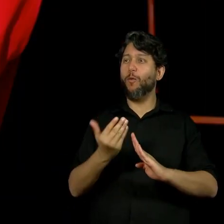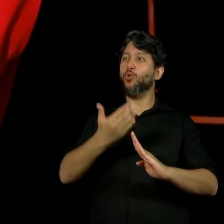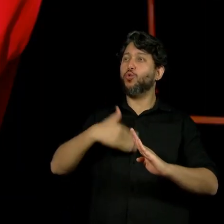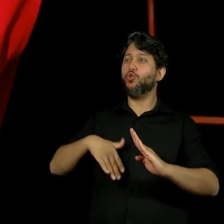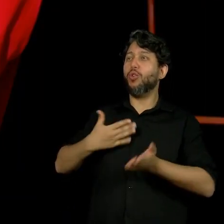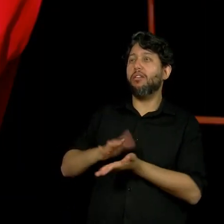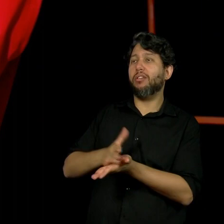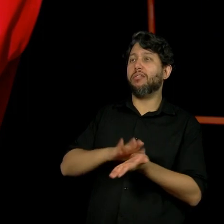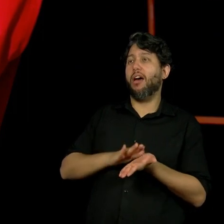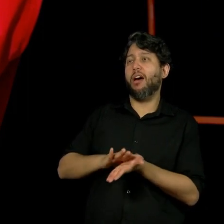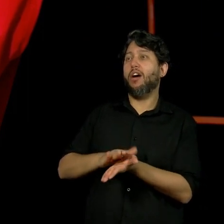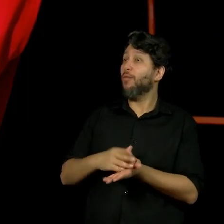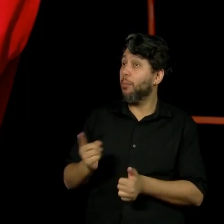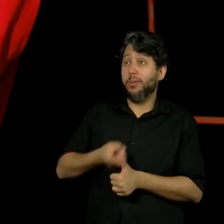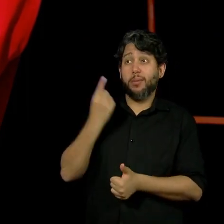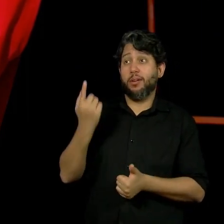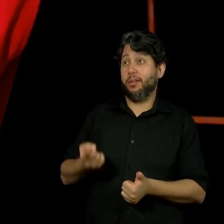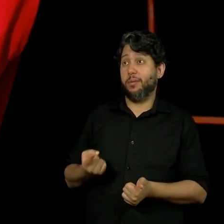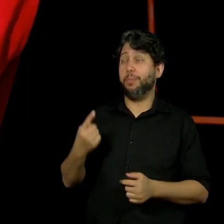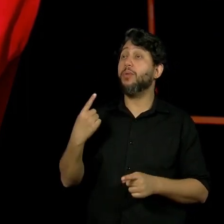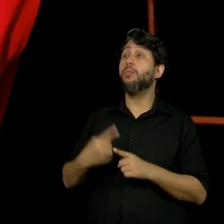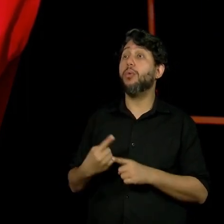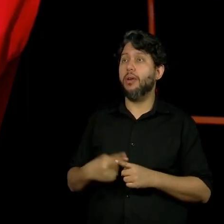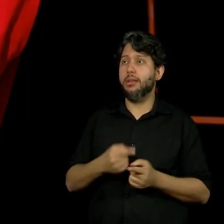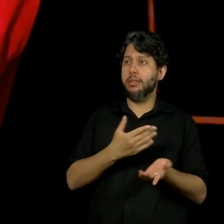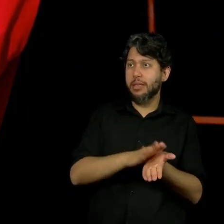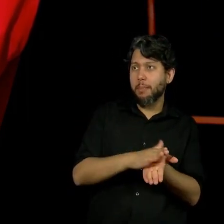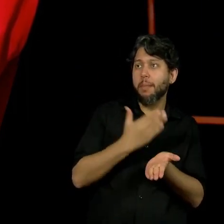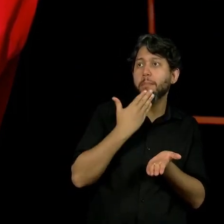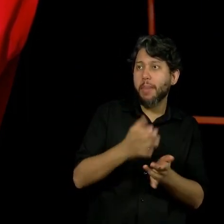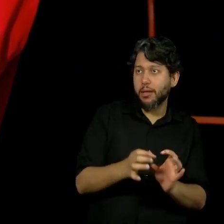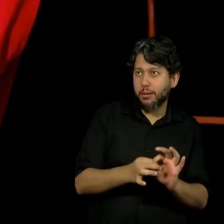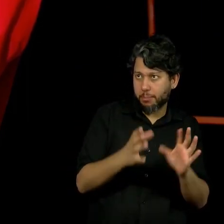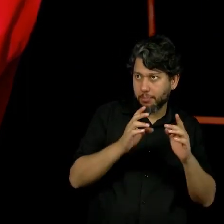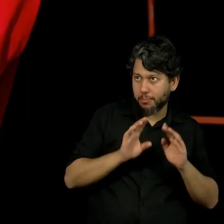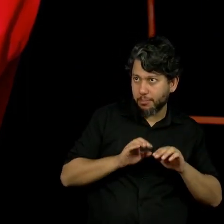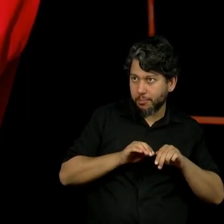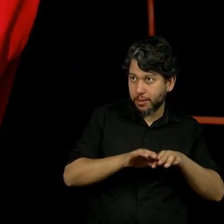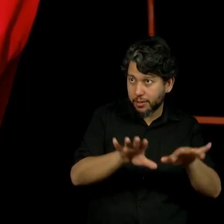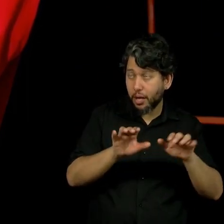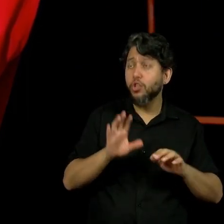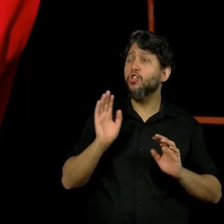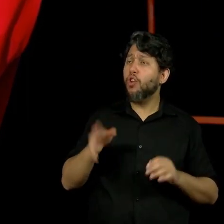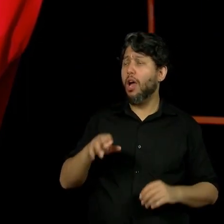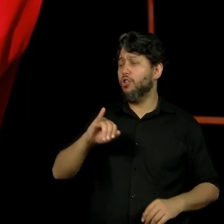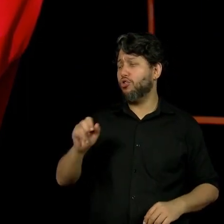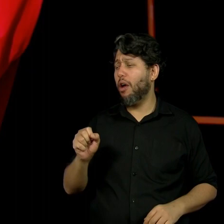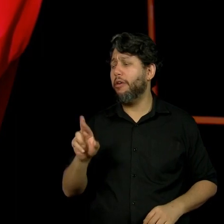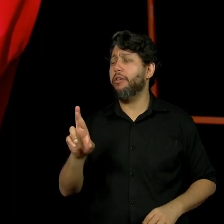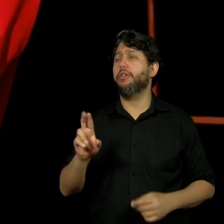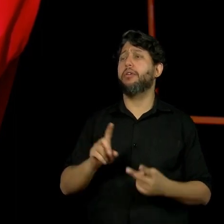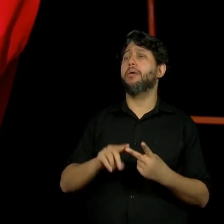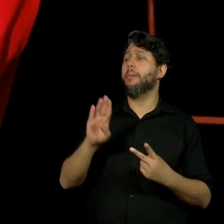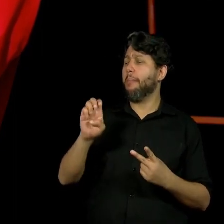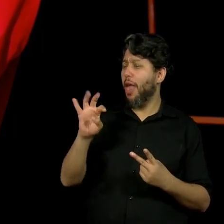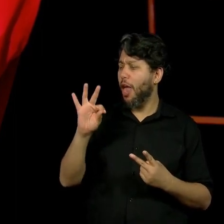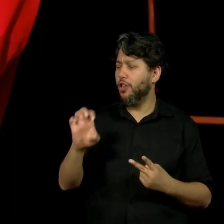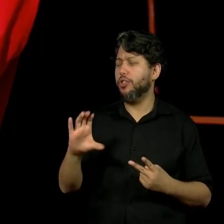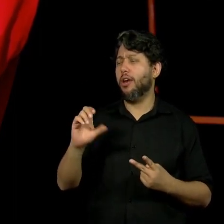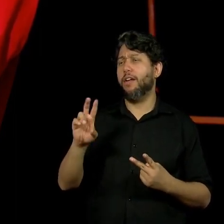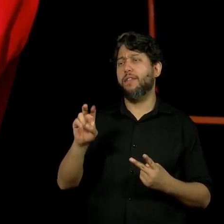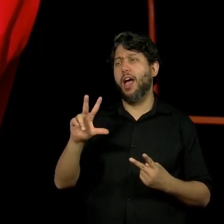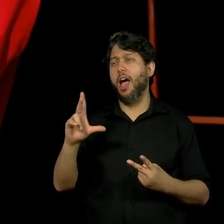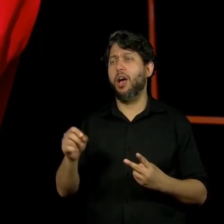primeiro, o pioneiro, porque o programa Samba Pede Passagem tocava Jorge Costa, Jair Rodrigues, Bete Carvalho,